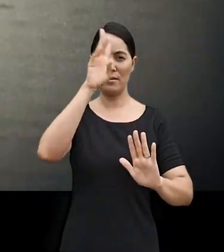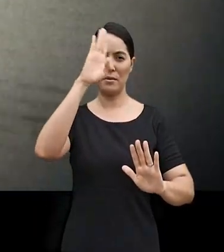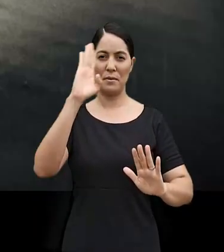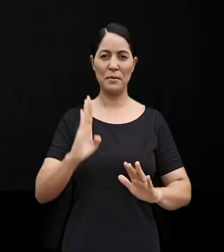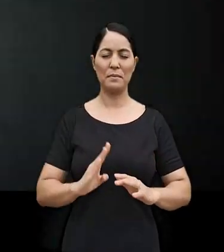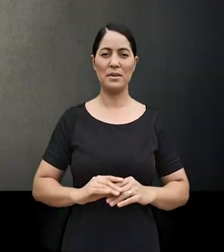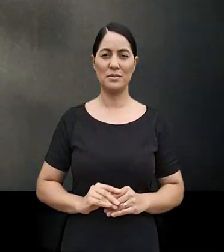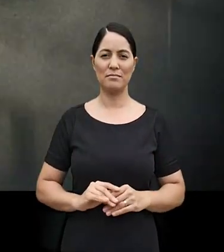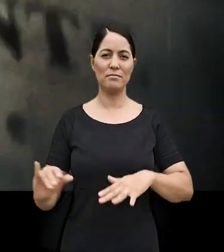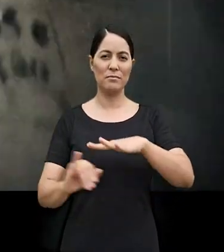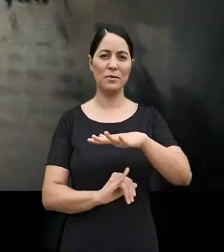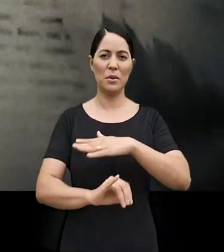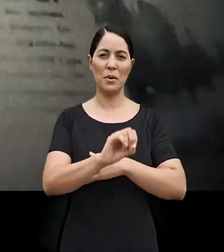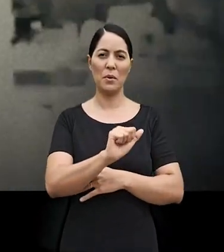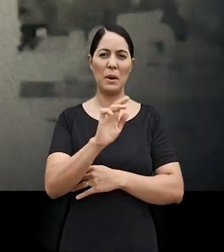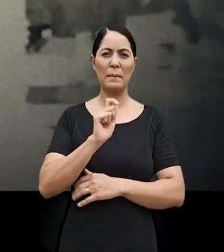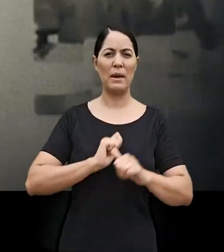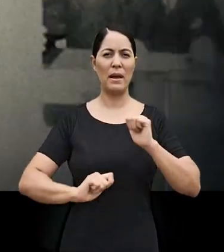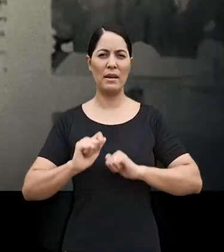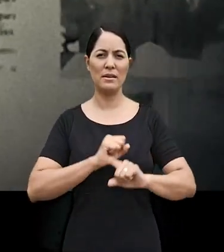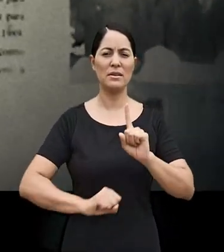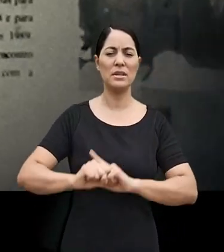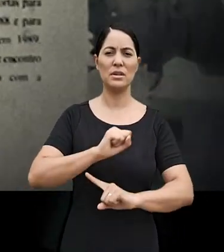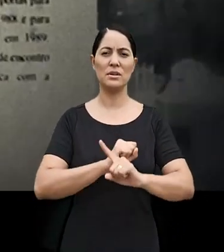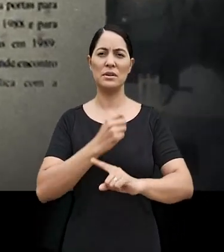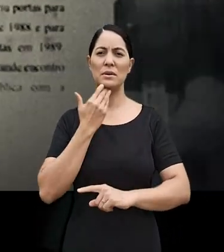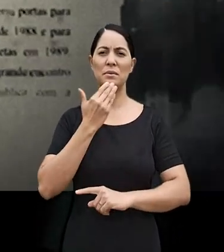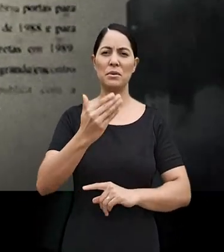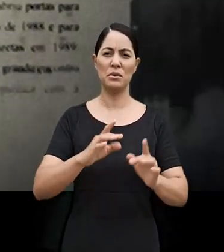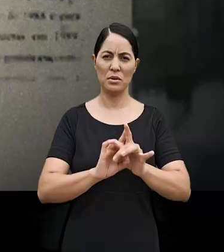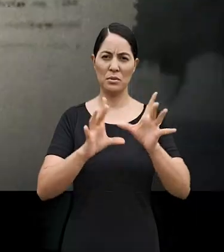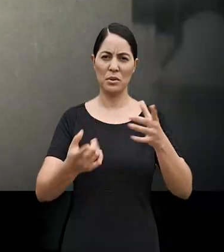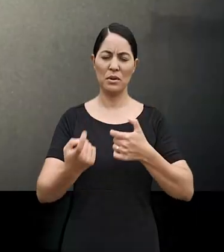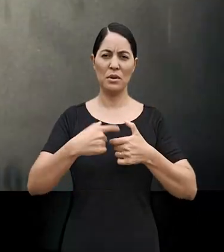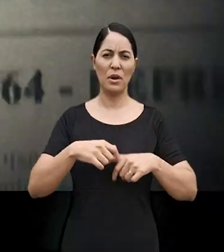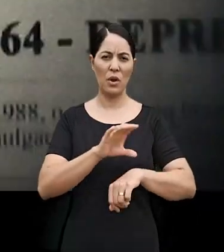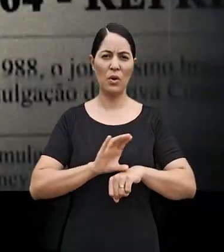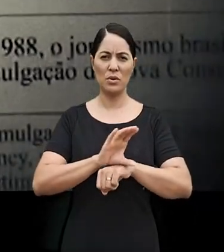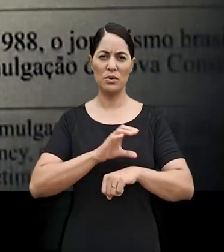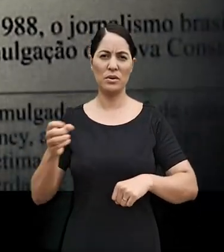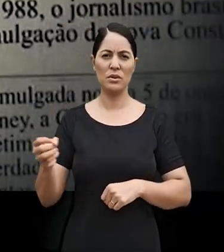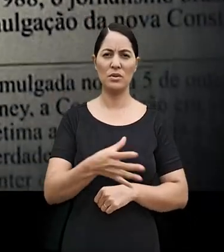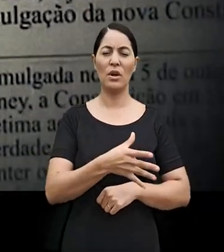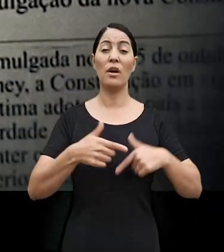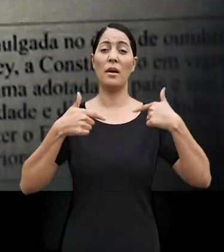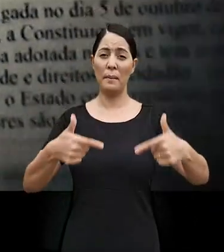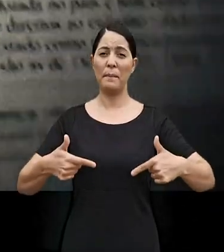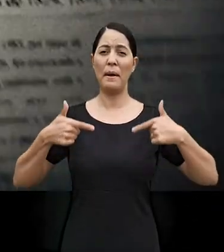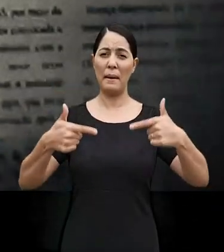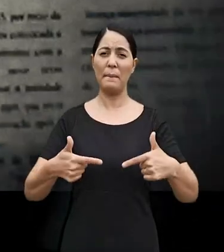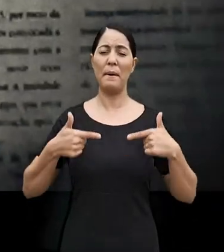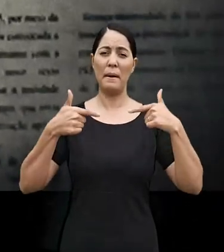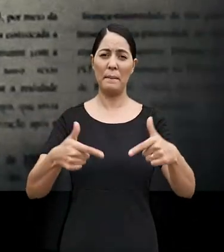Uma instituição que deu voz aos anseios da sociedade pela redemocratização, por uma nova Constituição e pela defesa